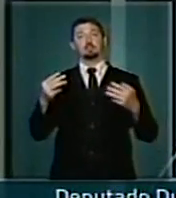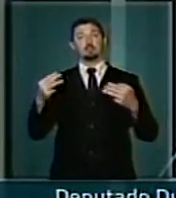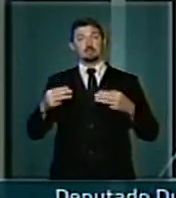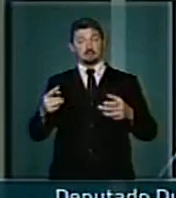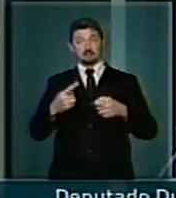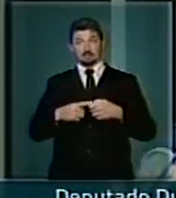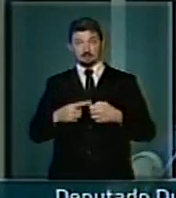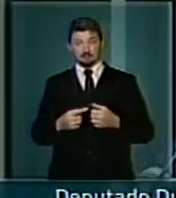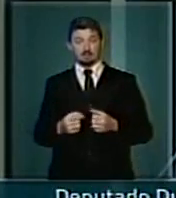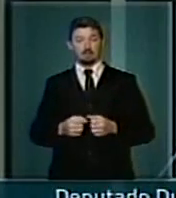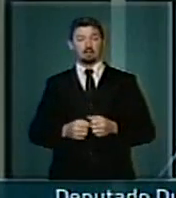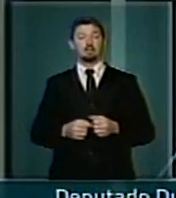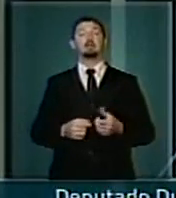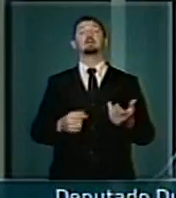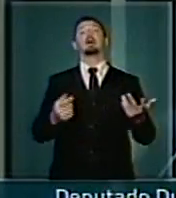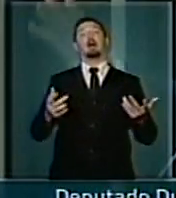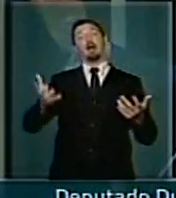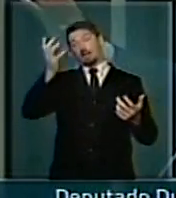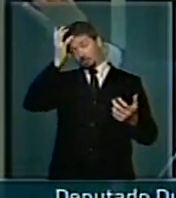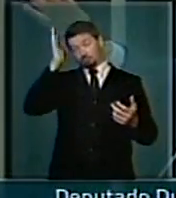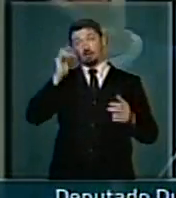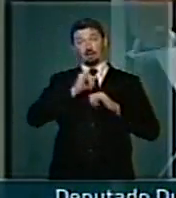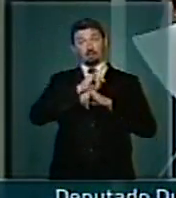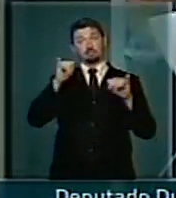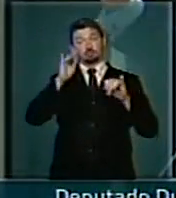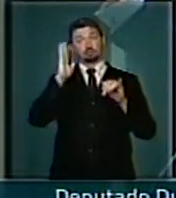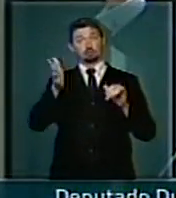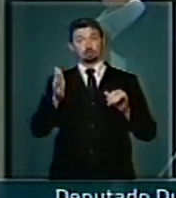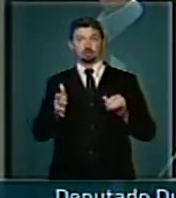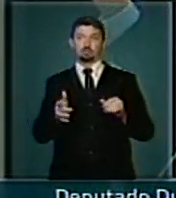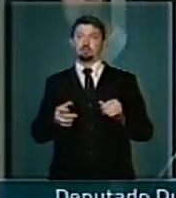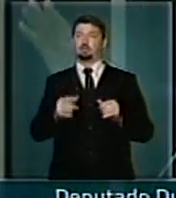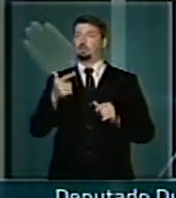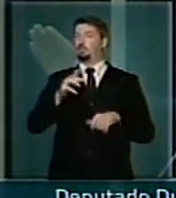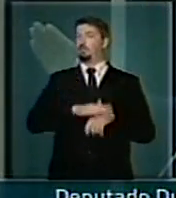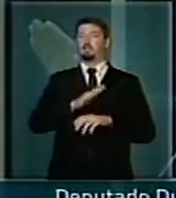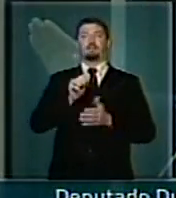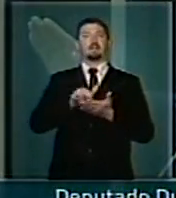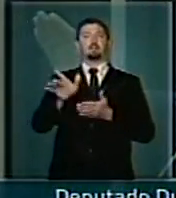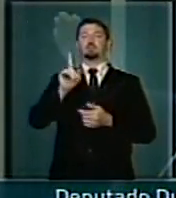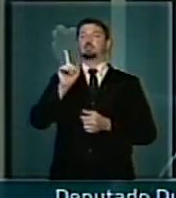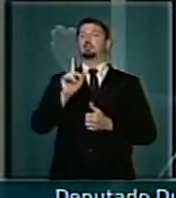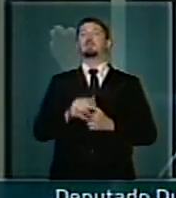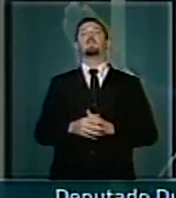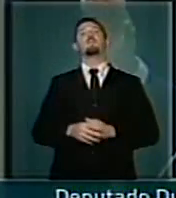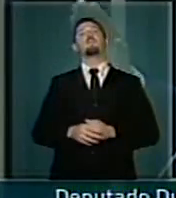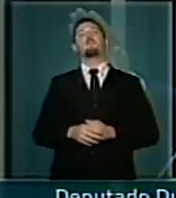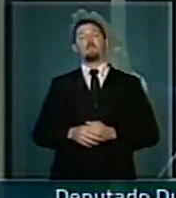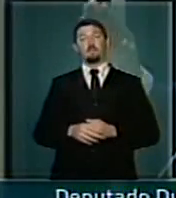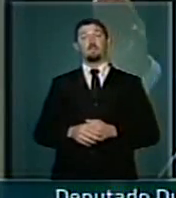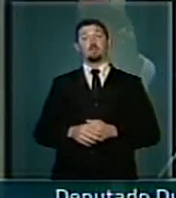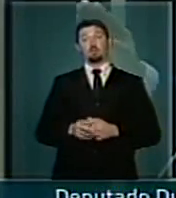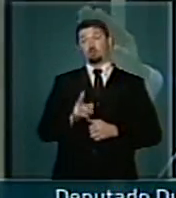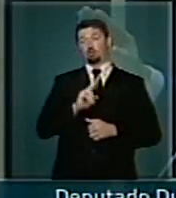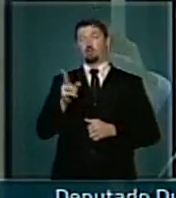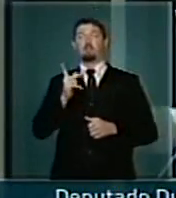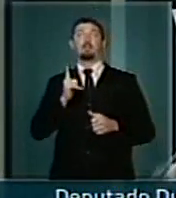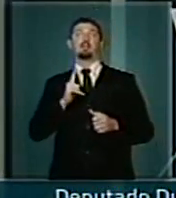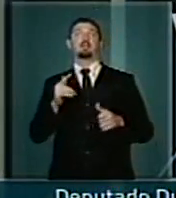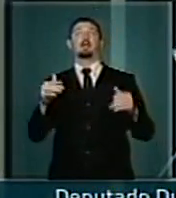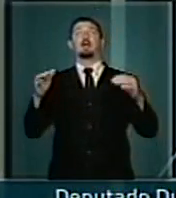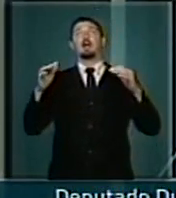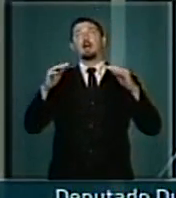das Cidades, a presidente Dilma já avisou que não vai mais demitir. Tudo em nome da